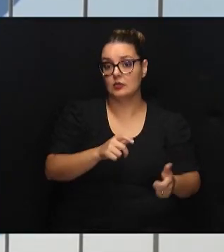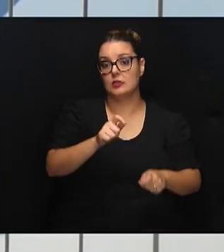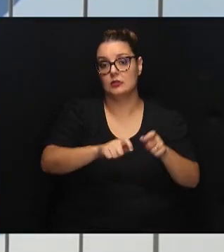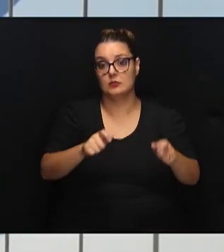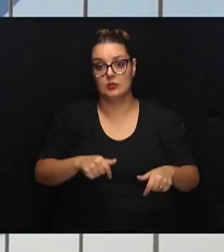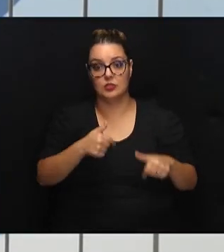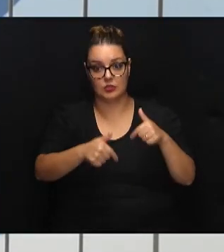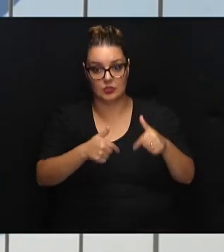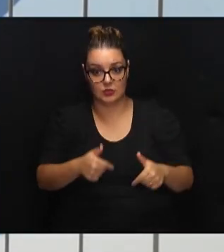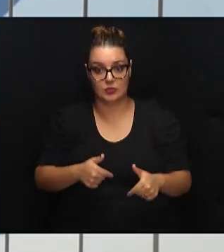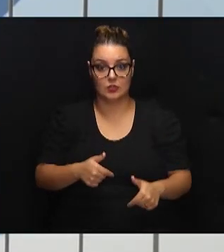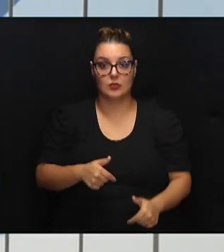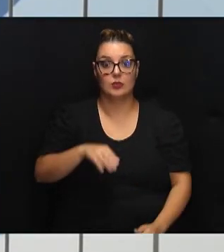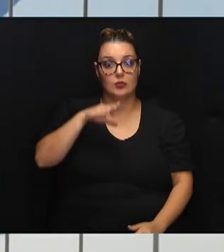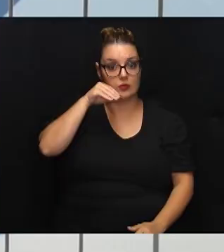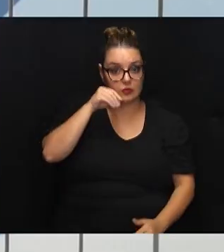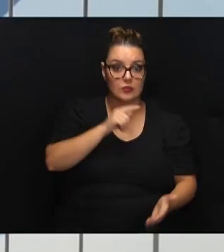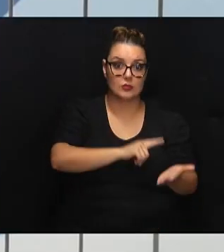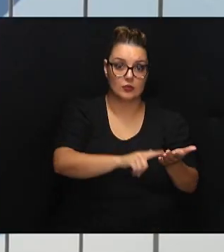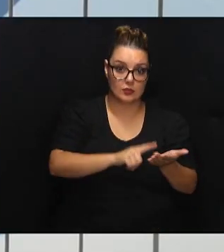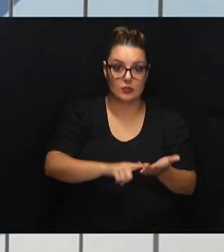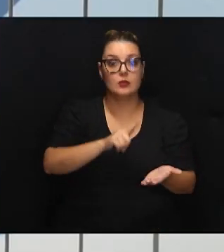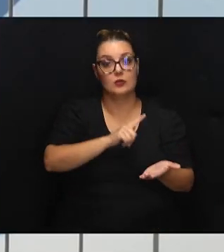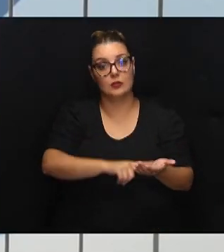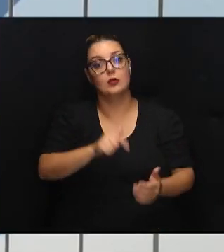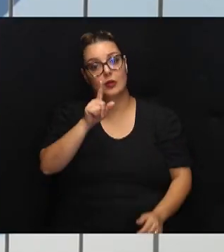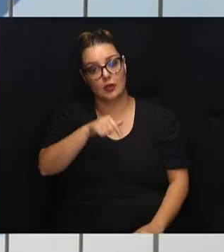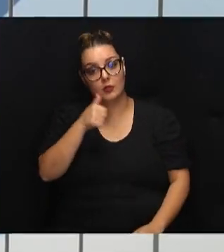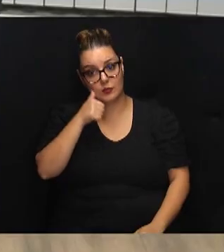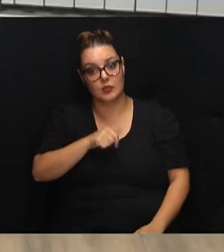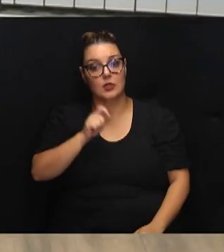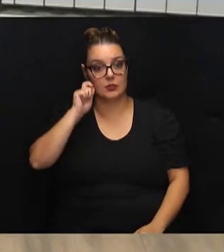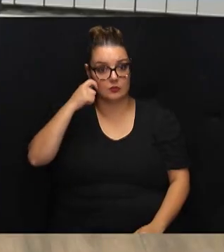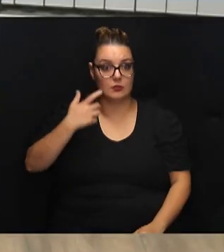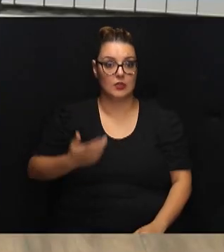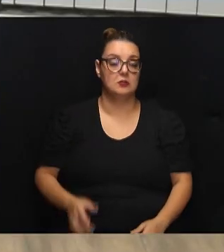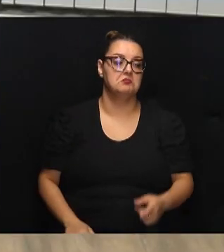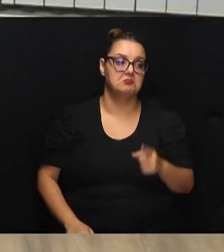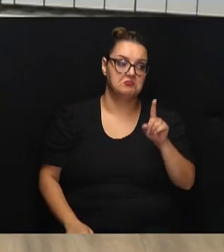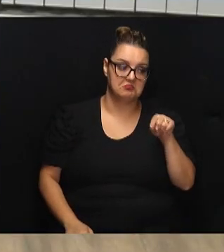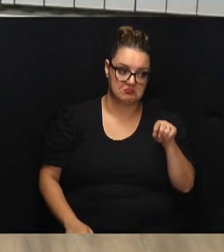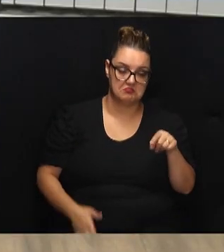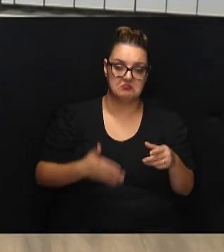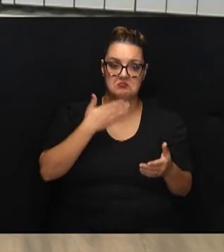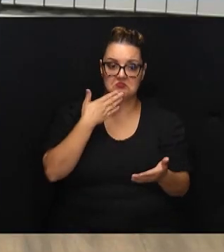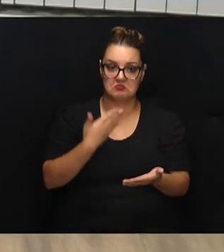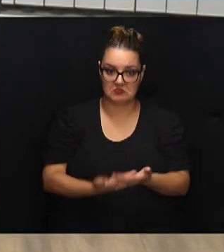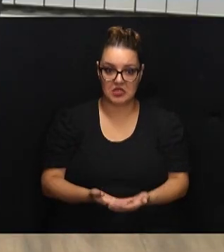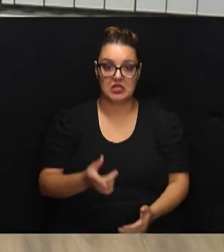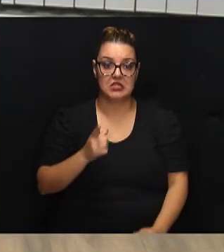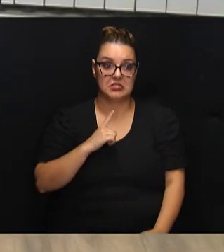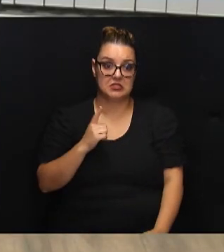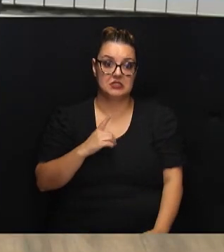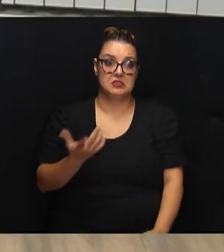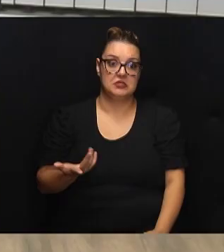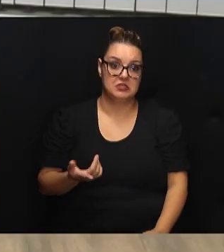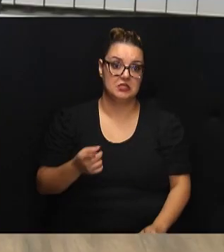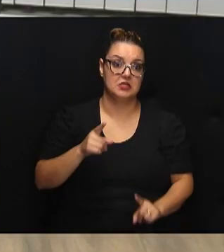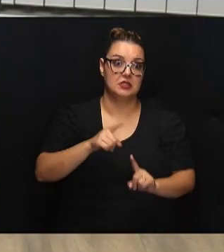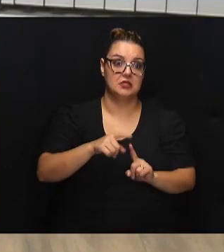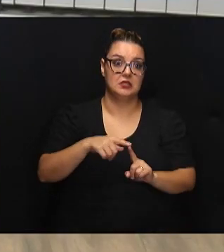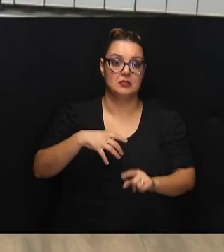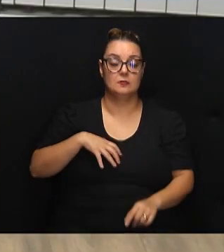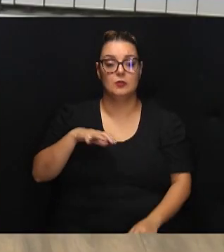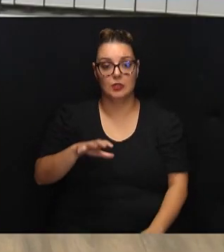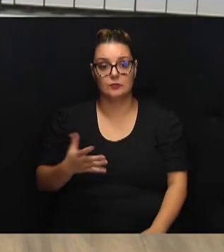como empregadas domésticas são mulheres e pretas. É impressionante como ainda existe, né, esse tipo de